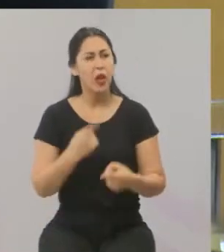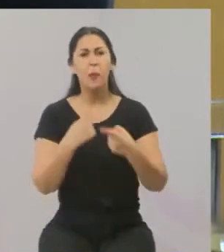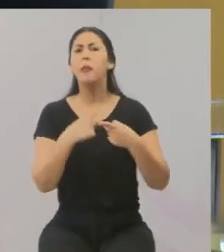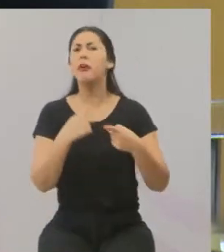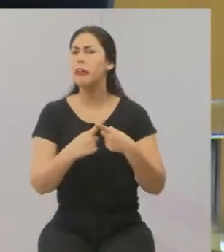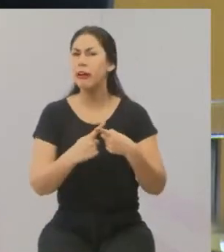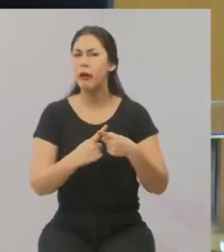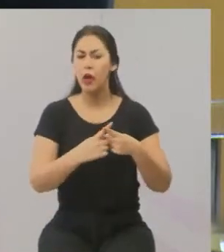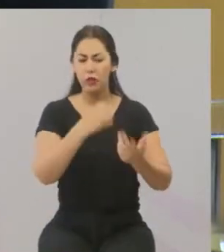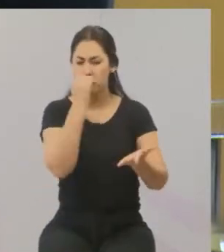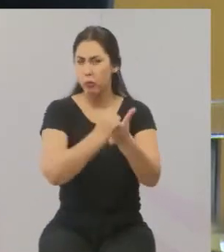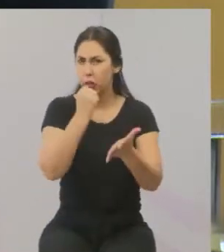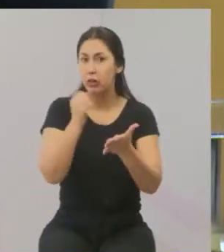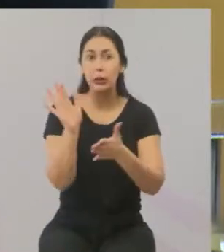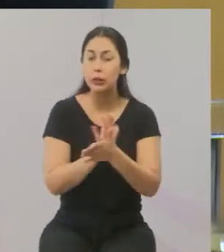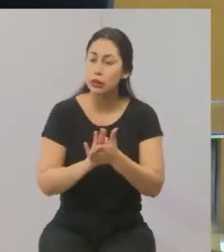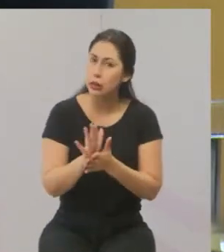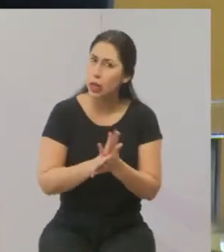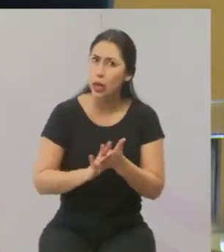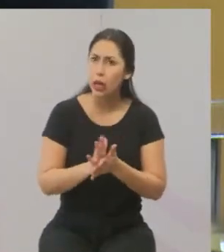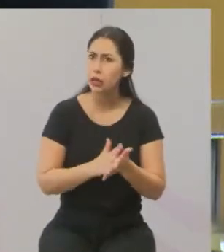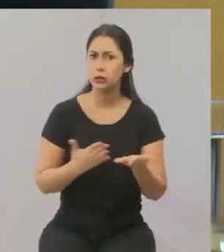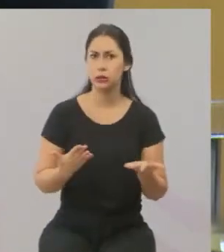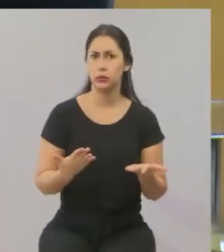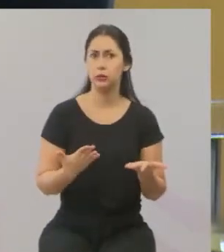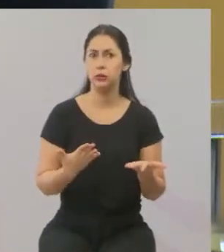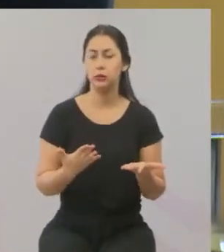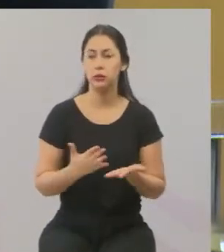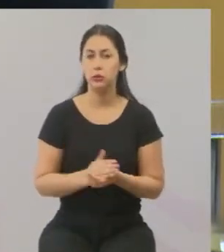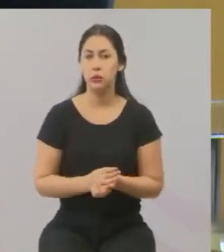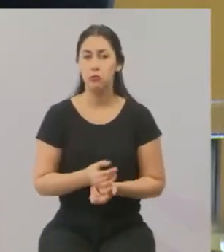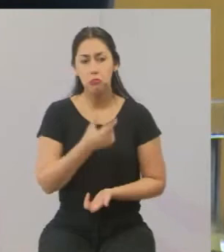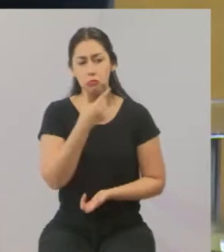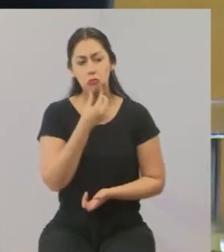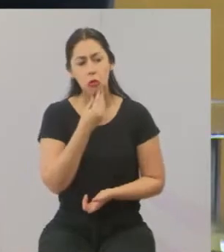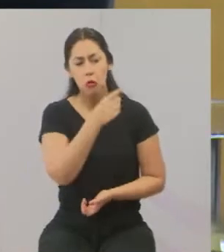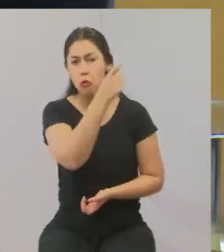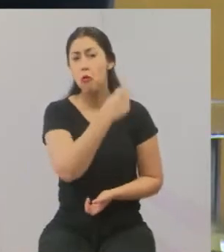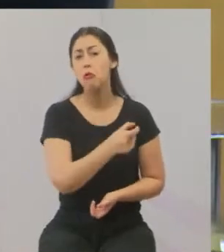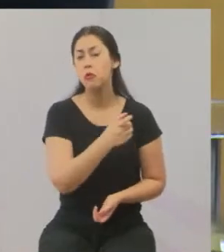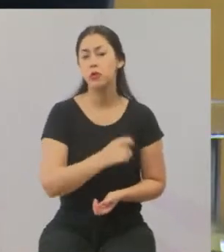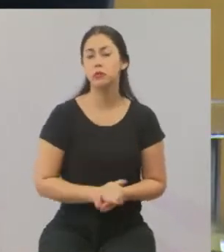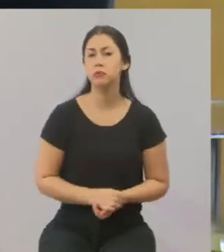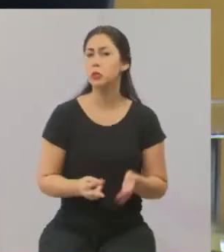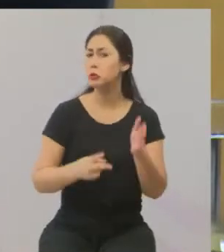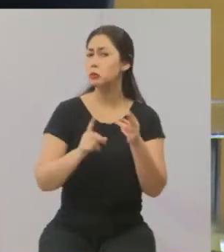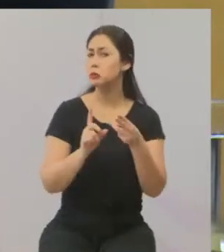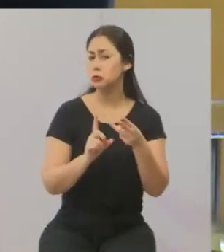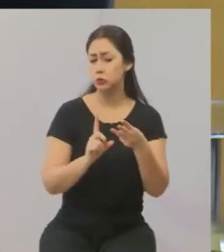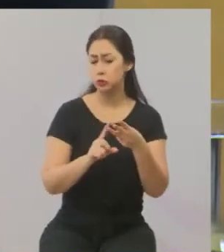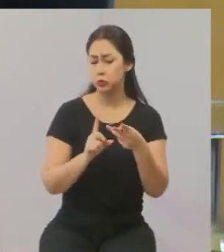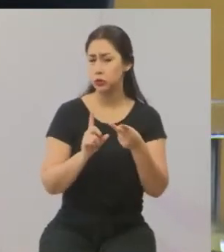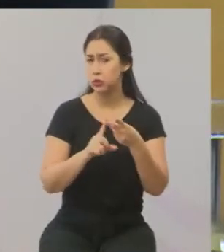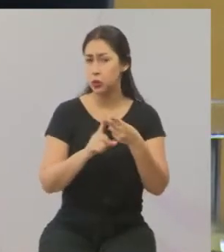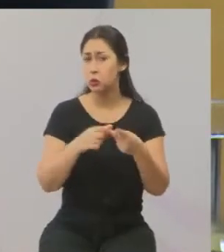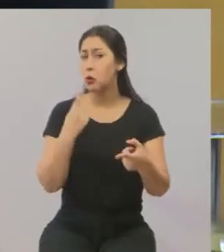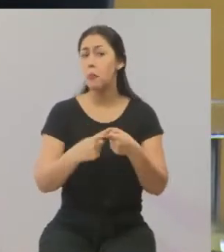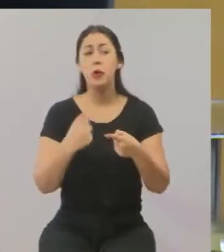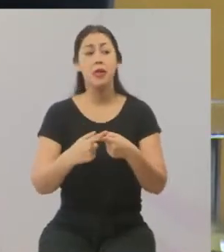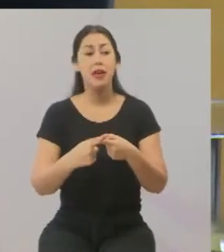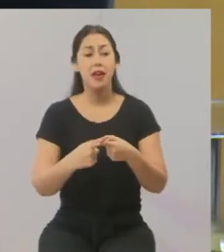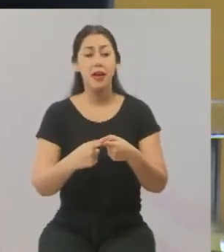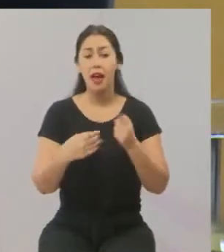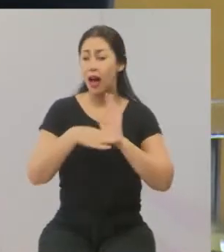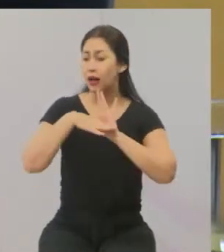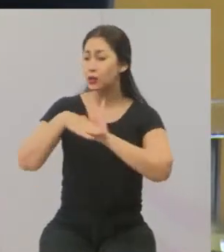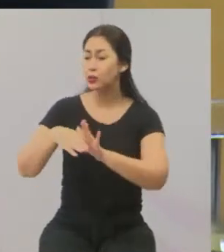baixa na carteira de trabalho e previdência social do senhor Wellington Adriano Soares? Segundo, por que o funcionário não recebeu os termos de rescisão? Assim